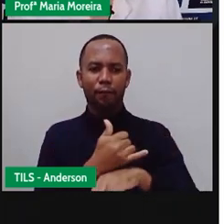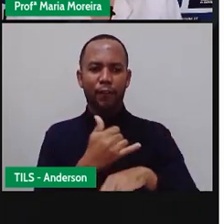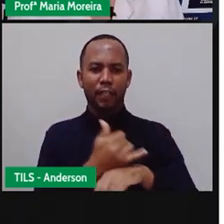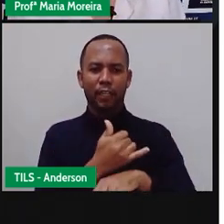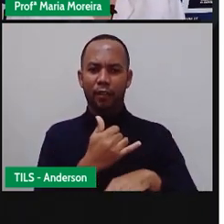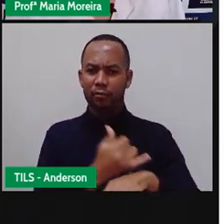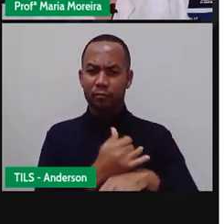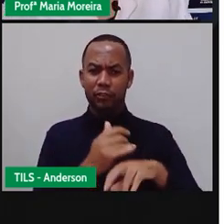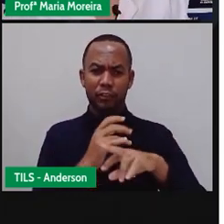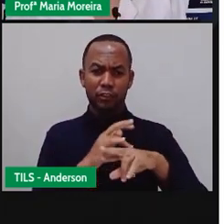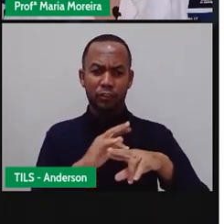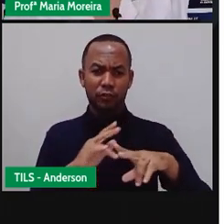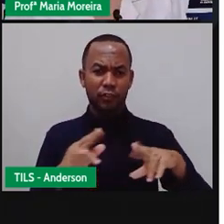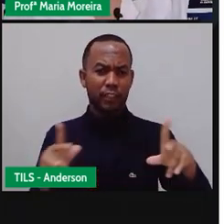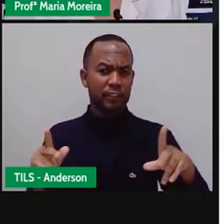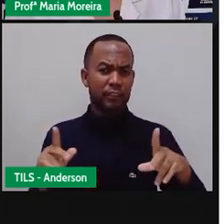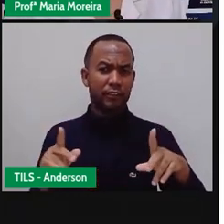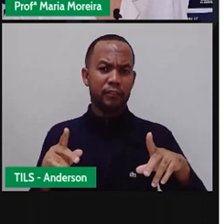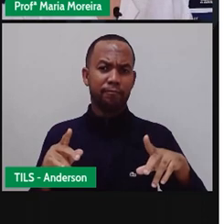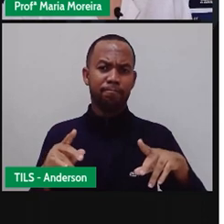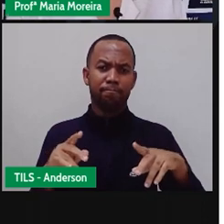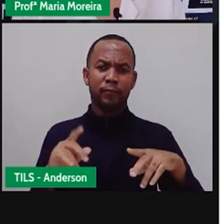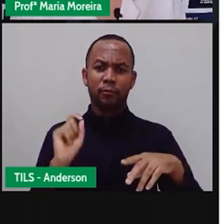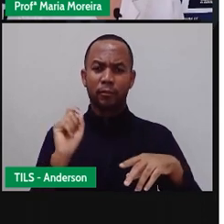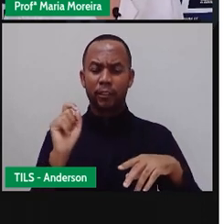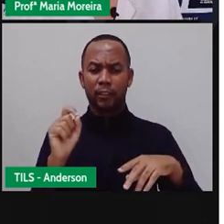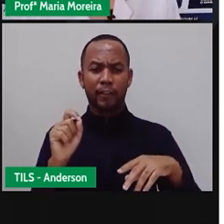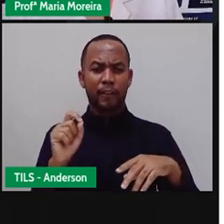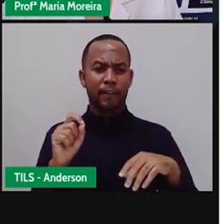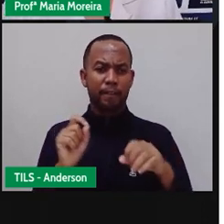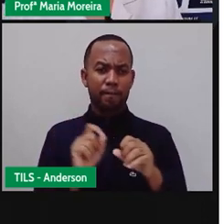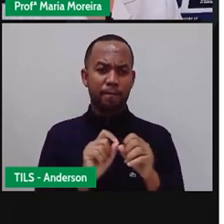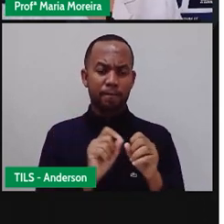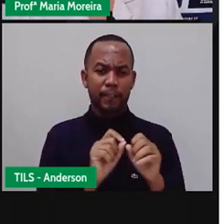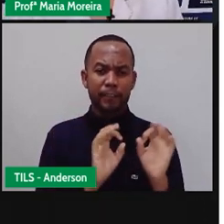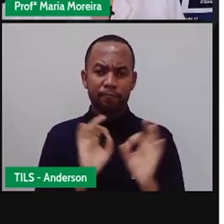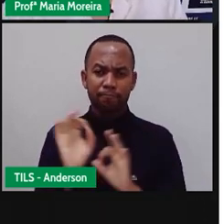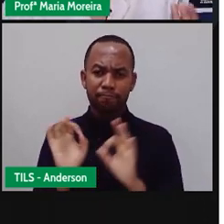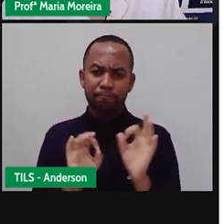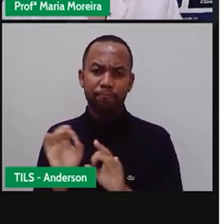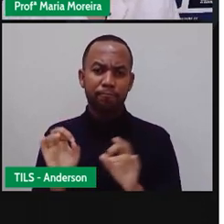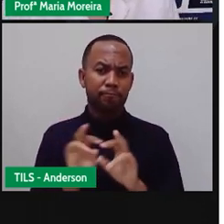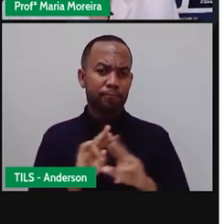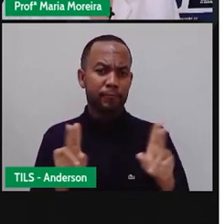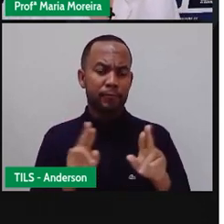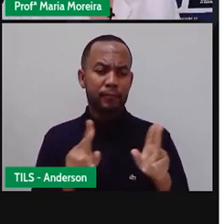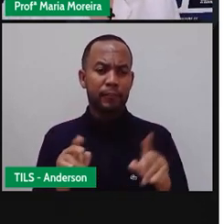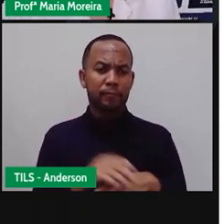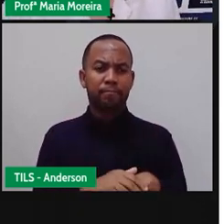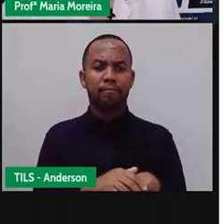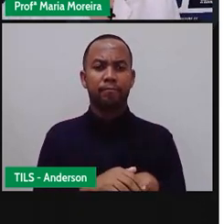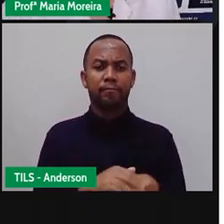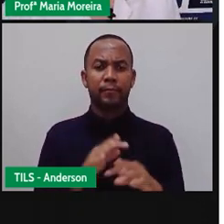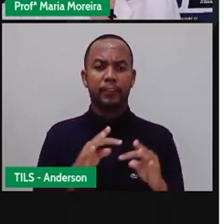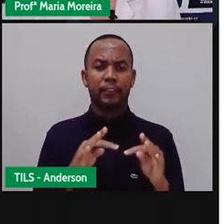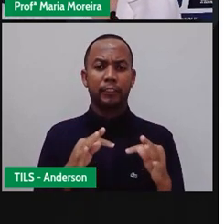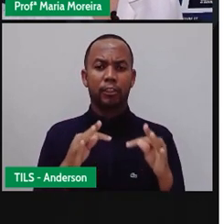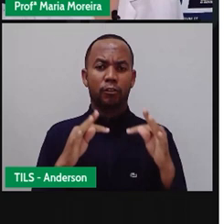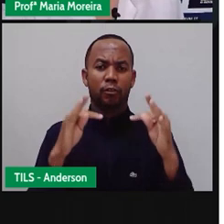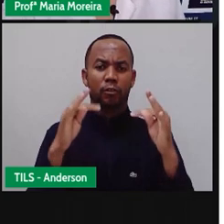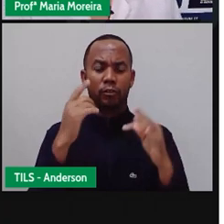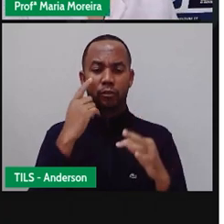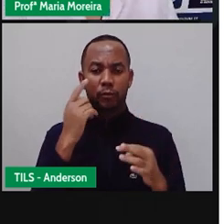tantas outras materiais que são utilizados aí para a produção desses materiais e utensílios tecnológicos